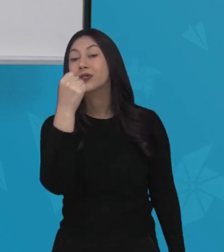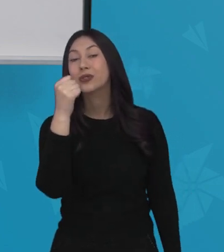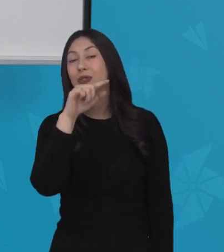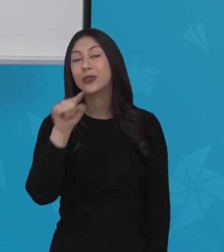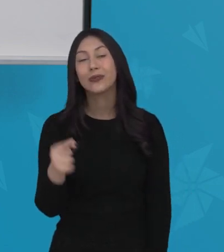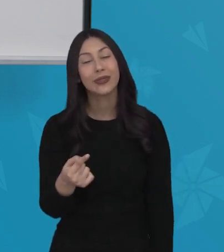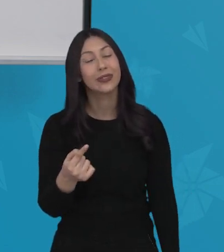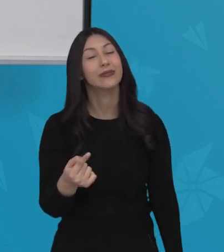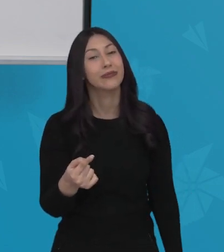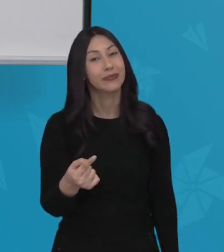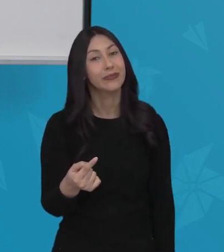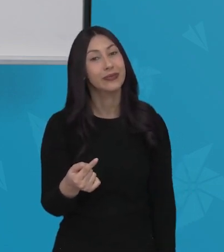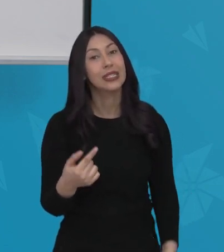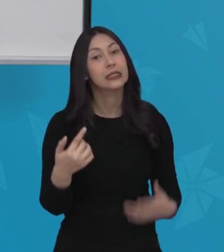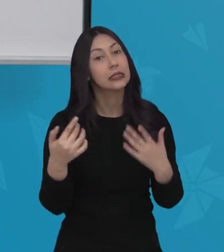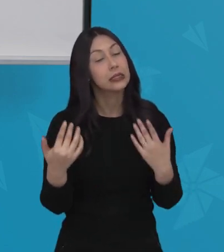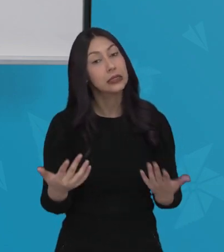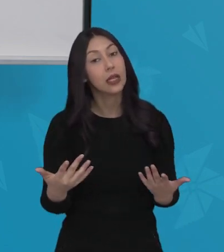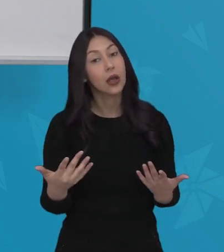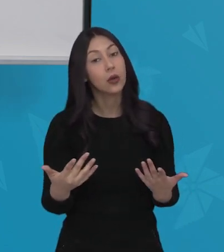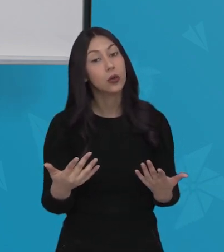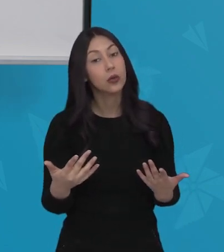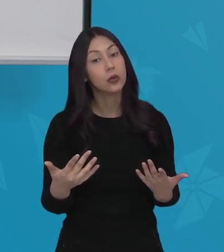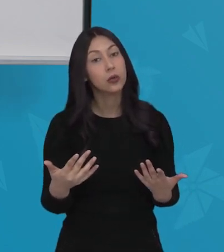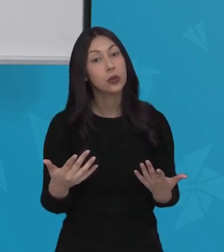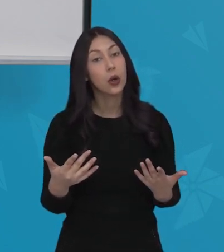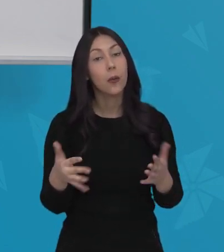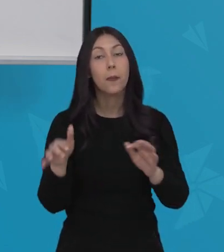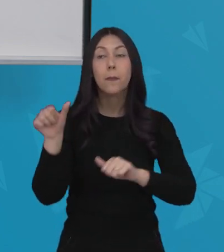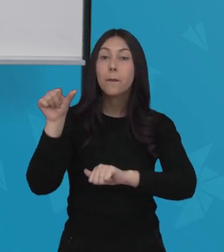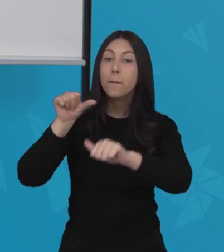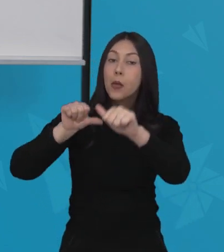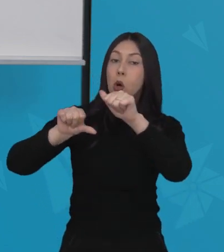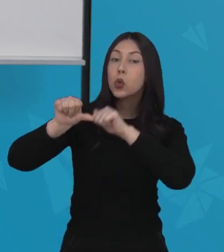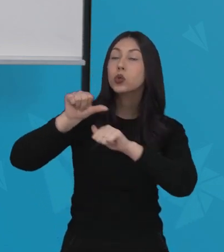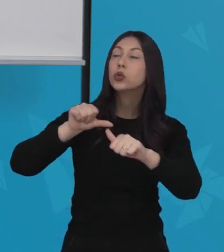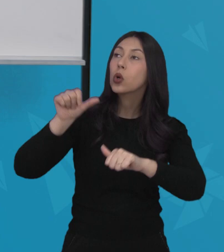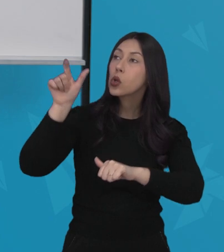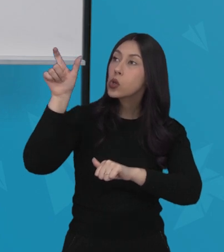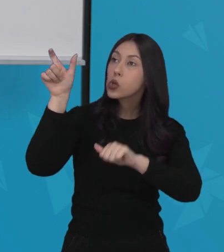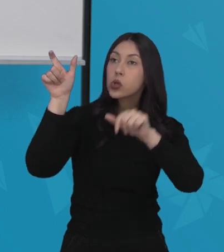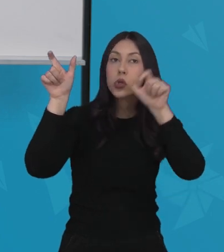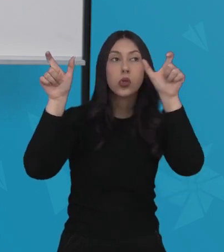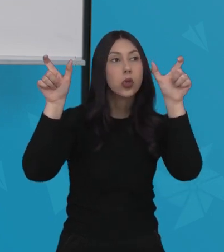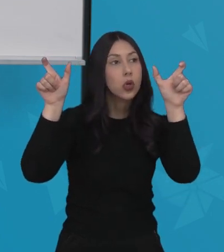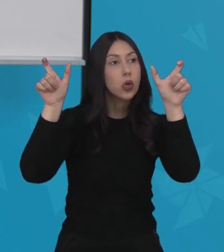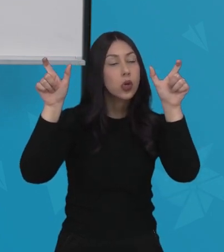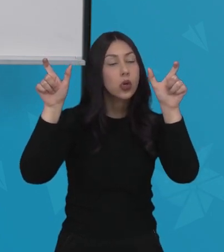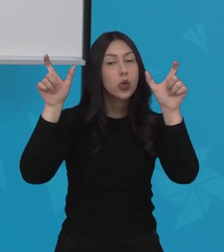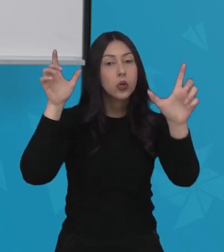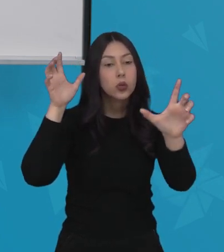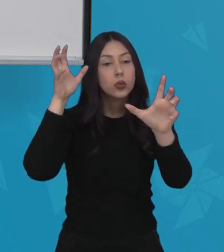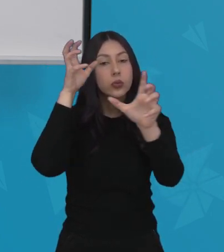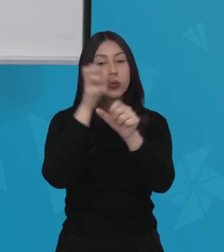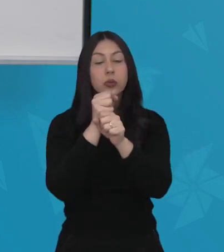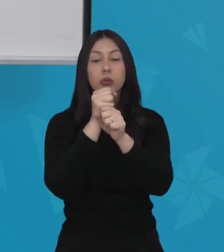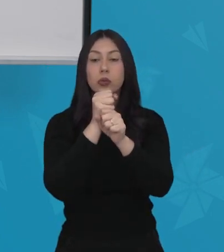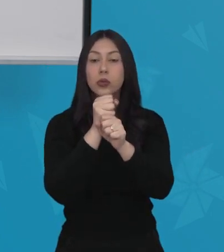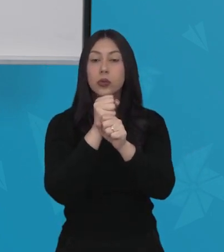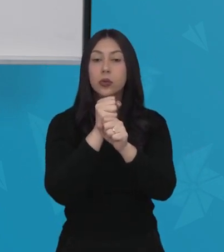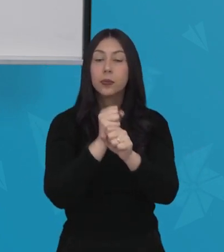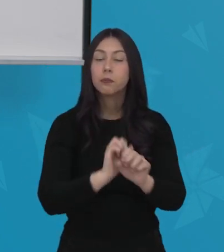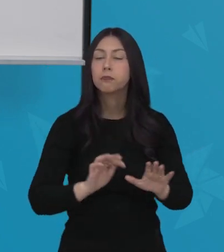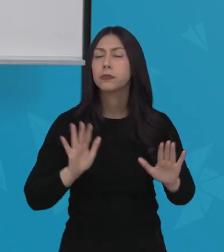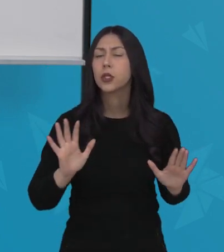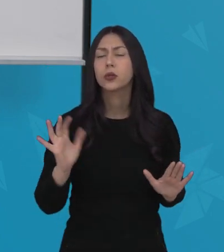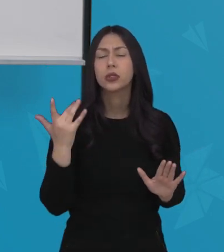aqui. Aqui é como se você pegasse, tirasse da potência de base 10, fizesse as contas para chegar na resposta.